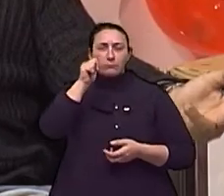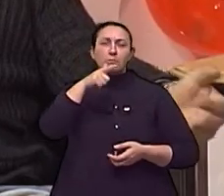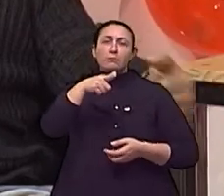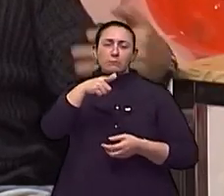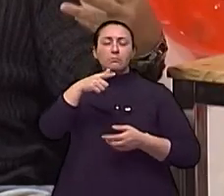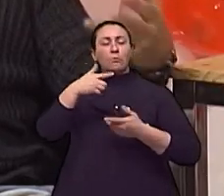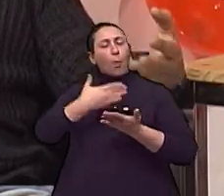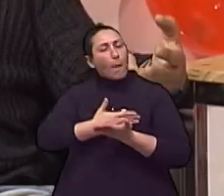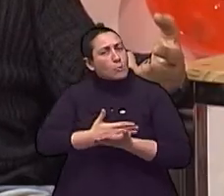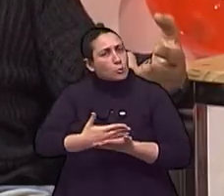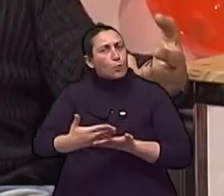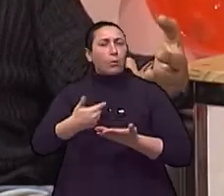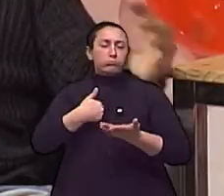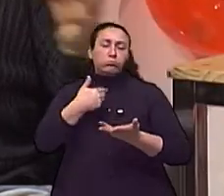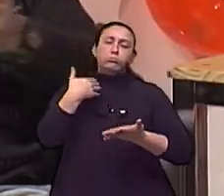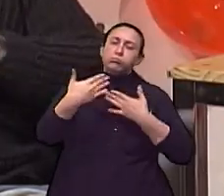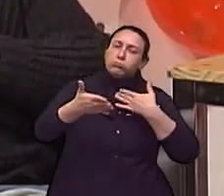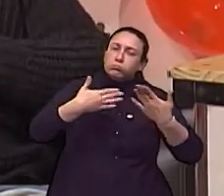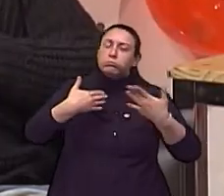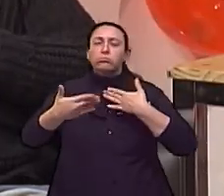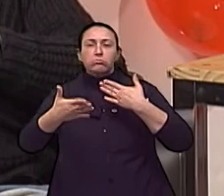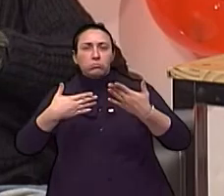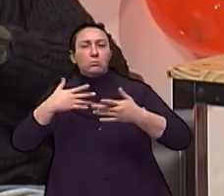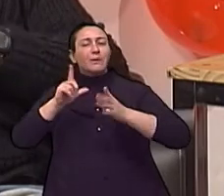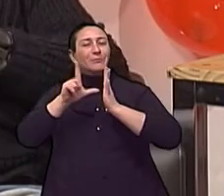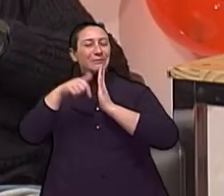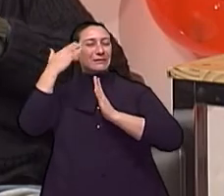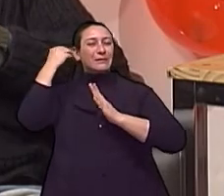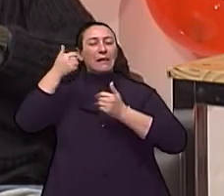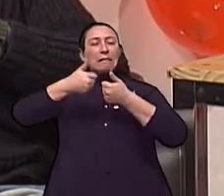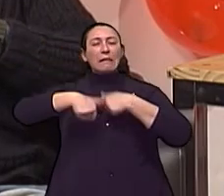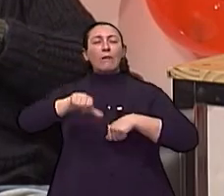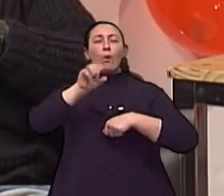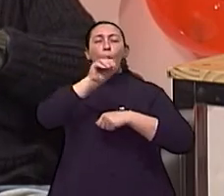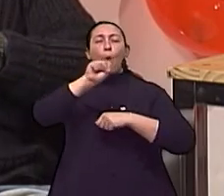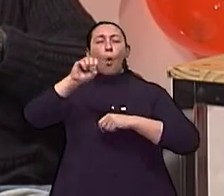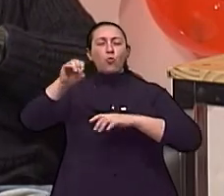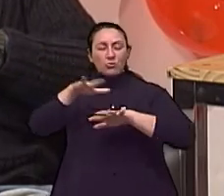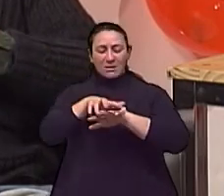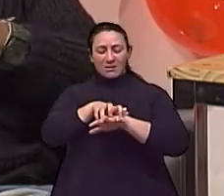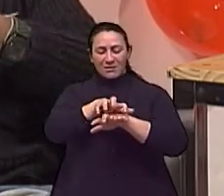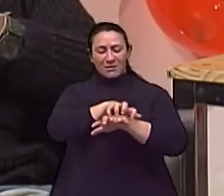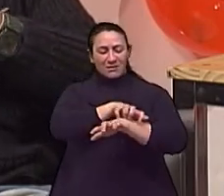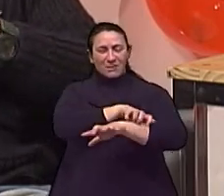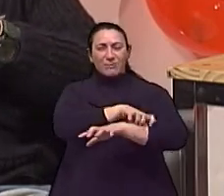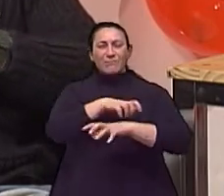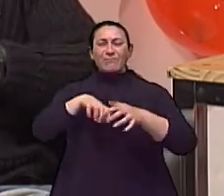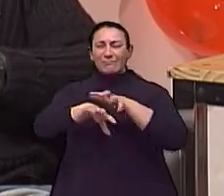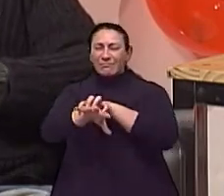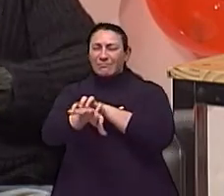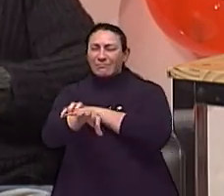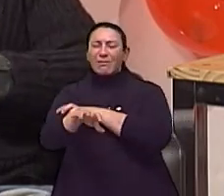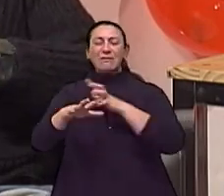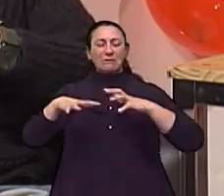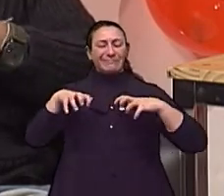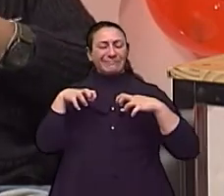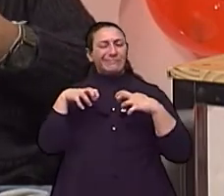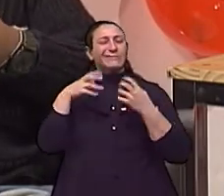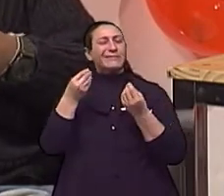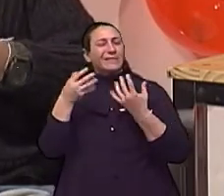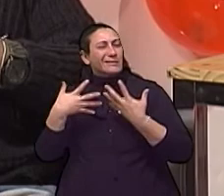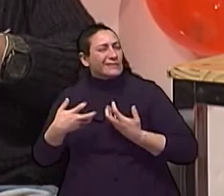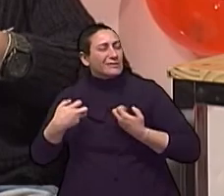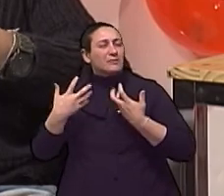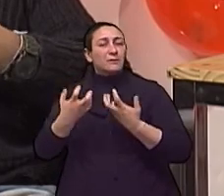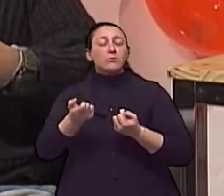terapêutico ela começou a melhorar da da sua artrite né que mostra ordem muito nas mãos e